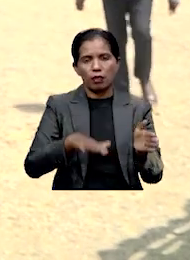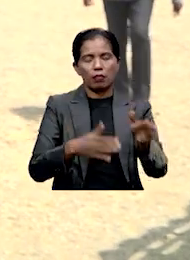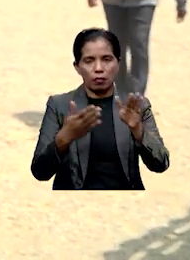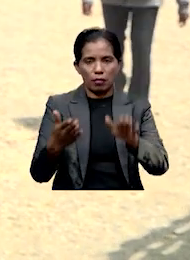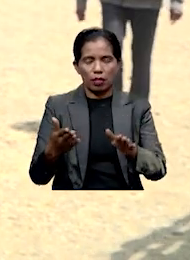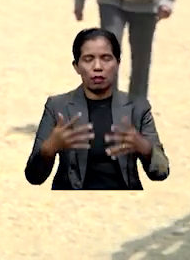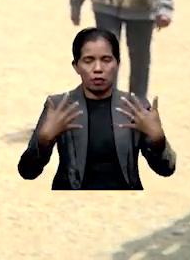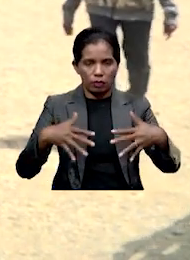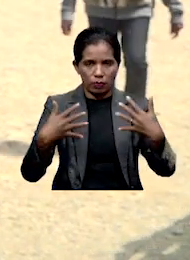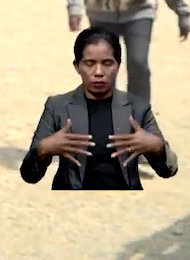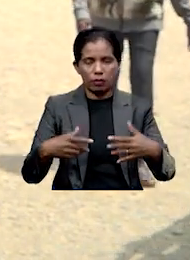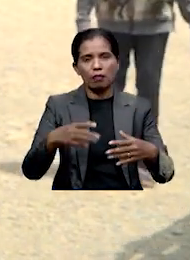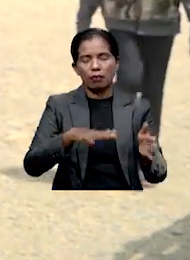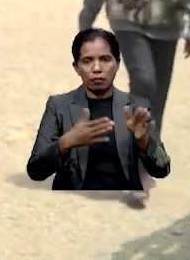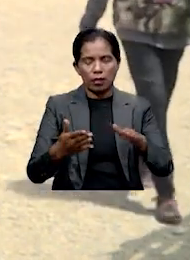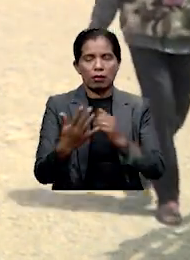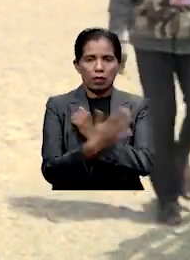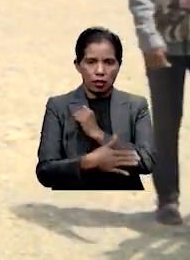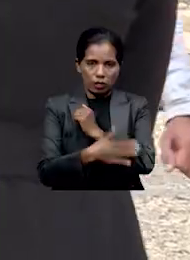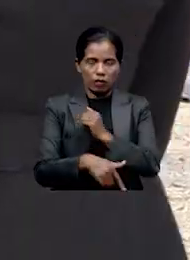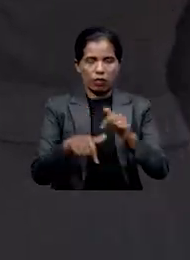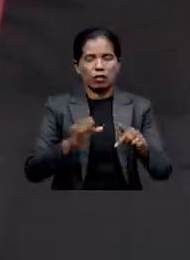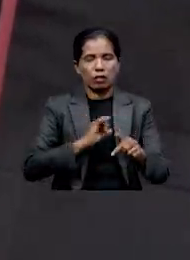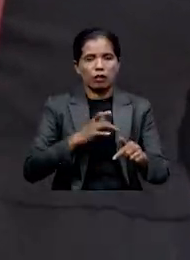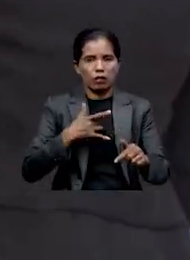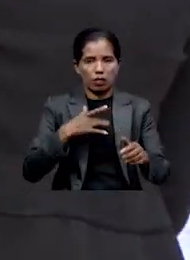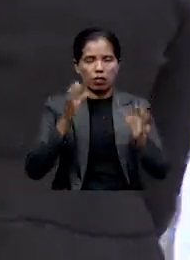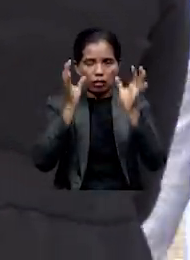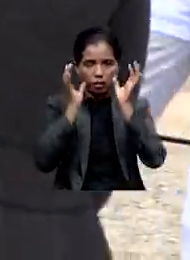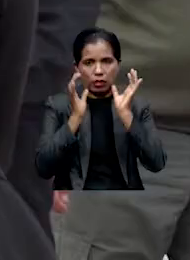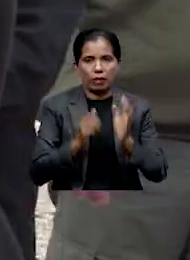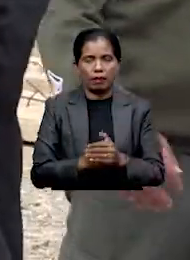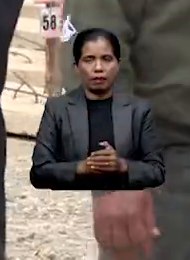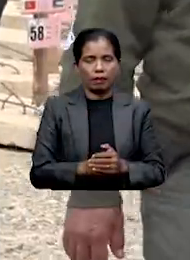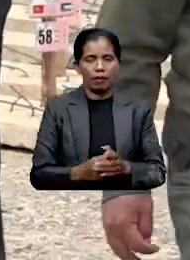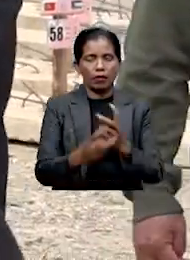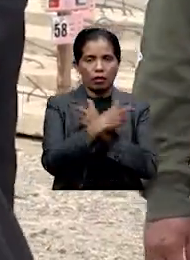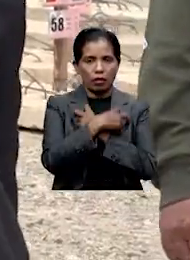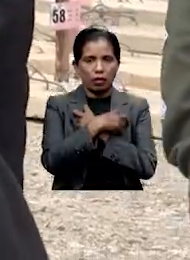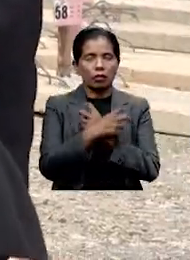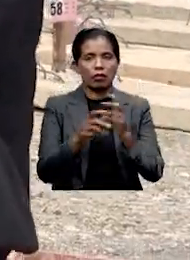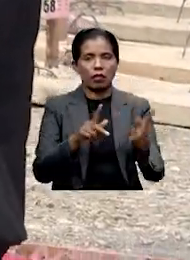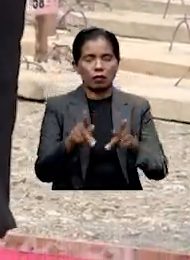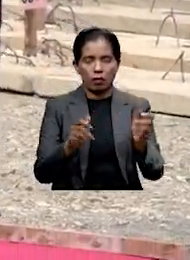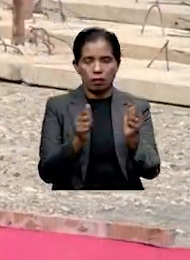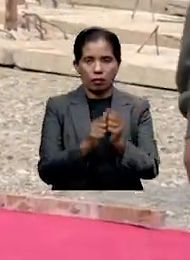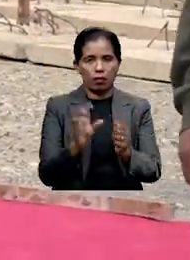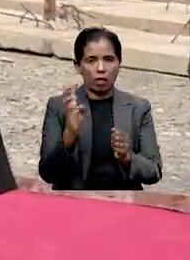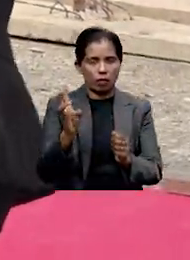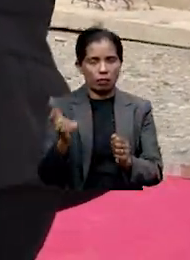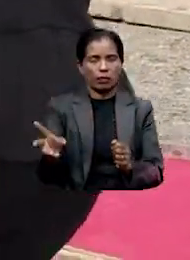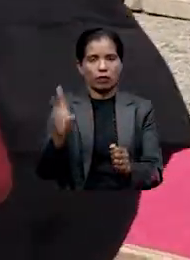ba funune, no mate ba rain, hau triste, nessa família. Resto mortal, saudoso na inenulo resingualo ne, identificado,